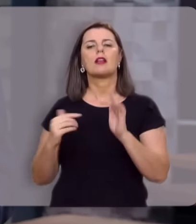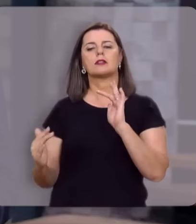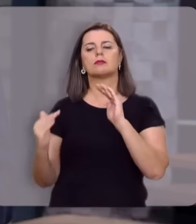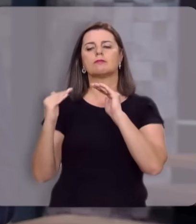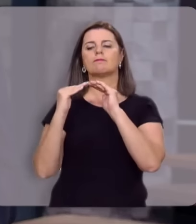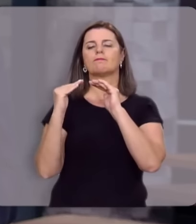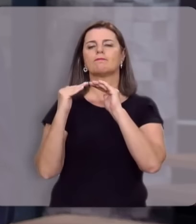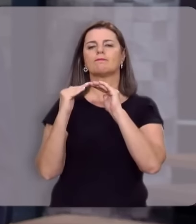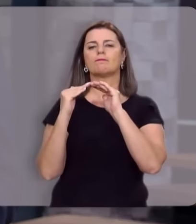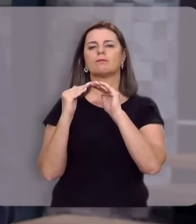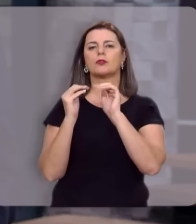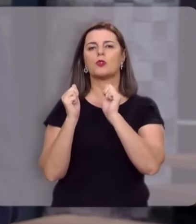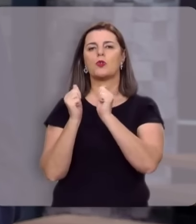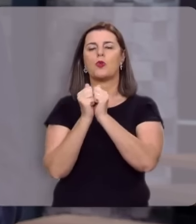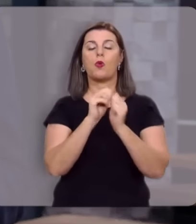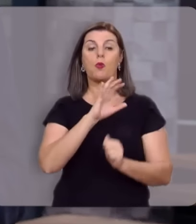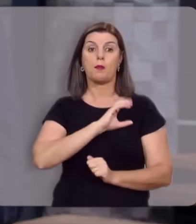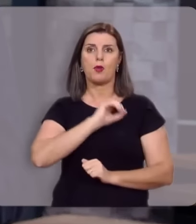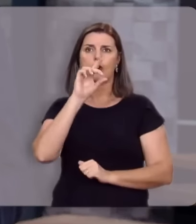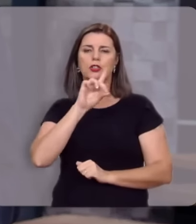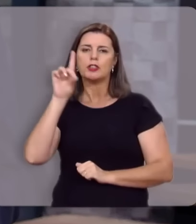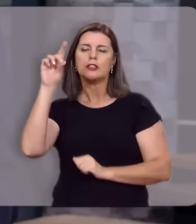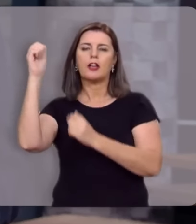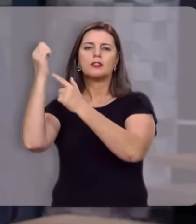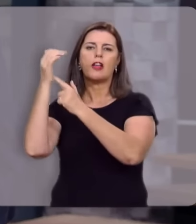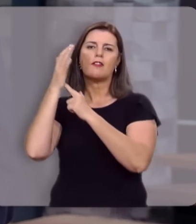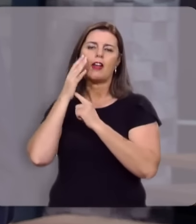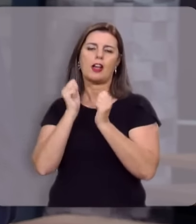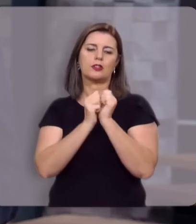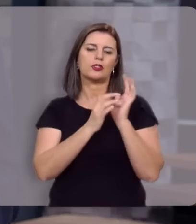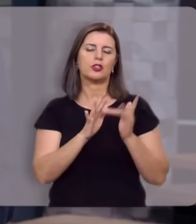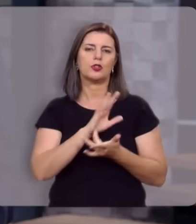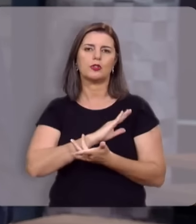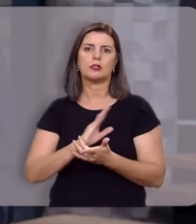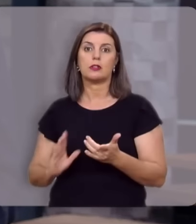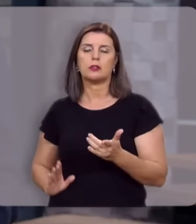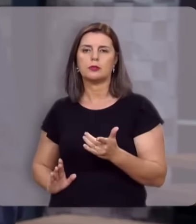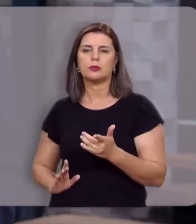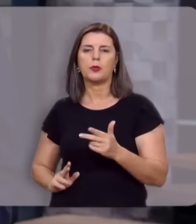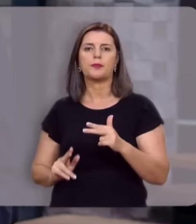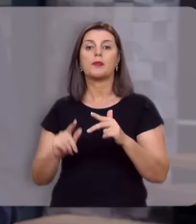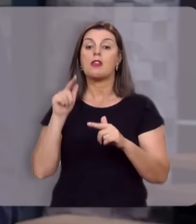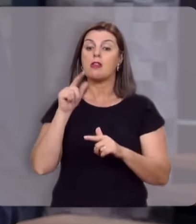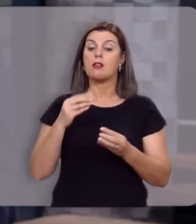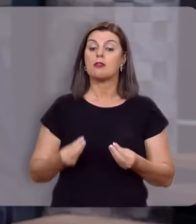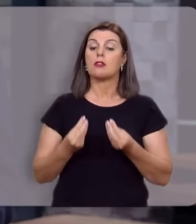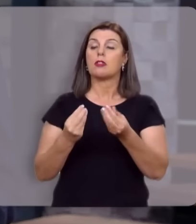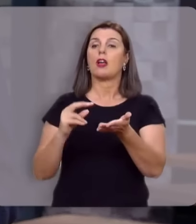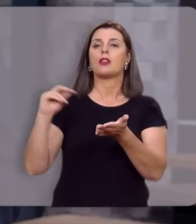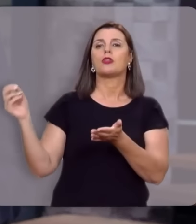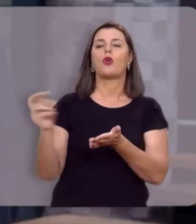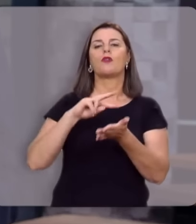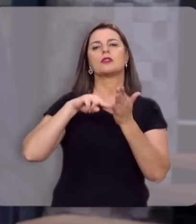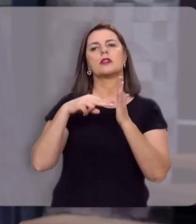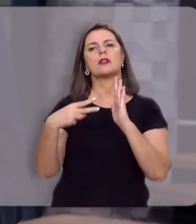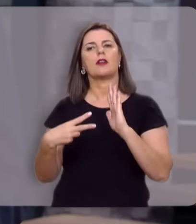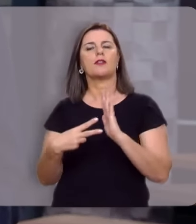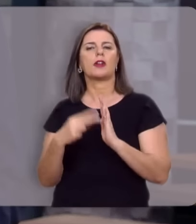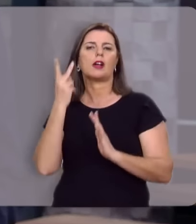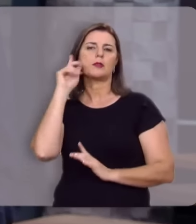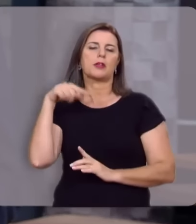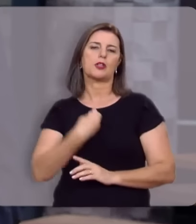está estabelecida no amor de Deus revelado em Cristo Jesus e como isso traz um novo sentido